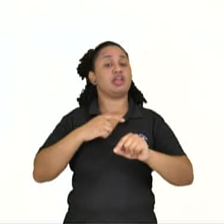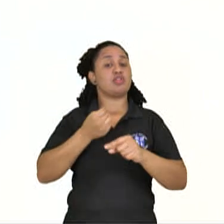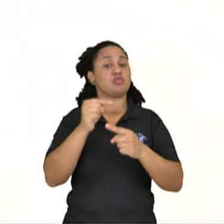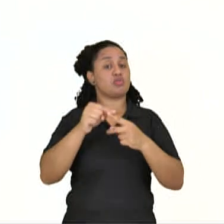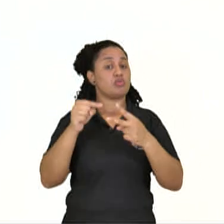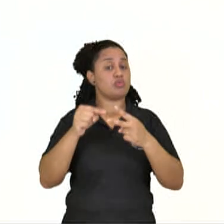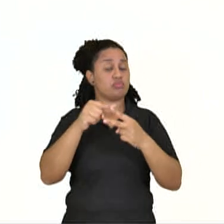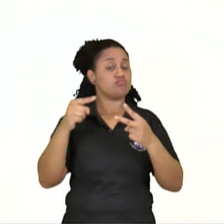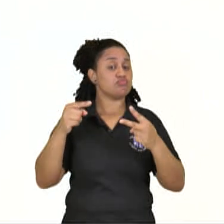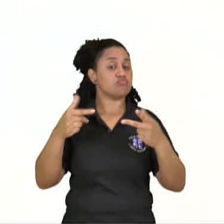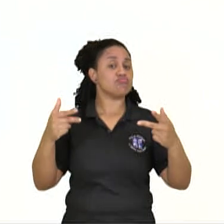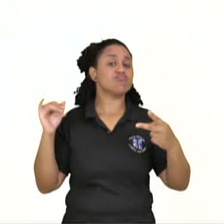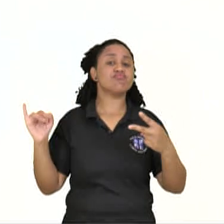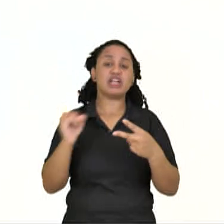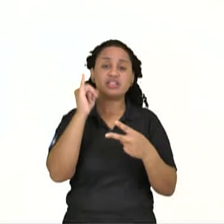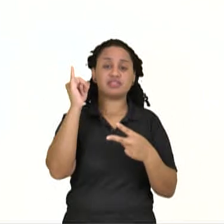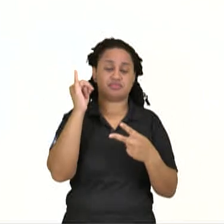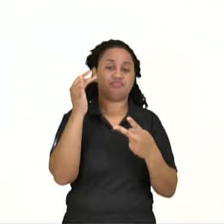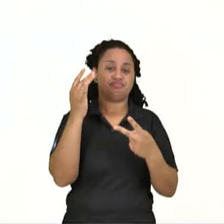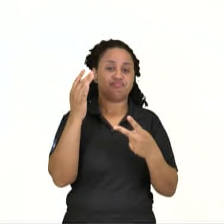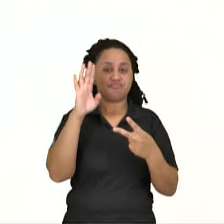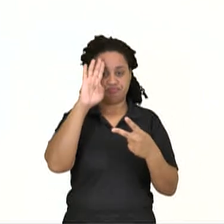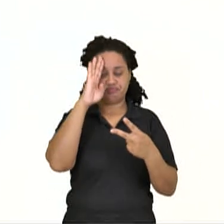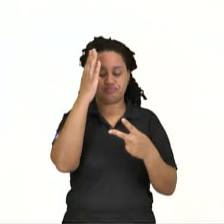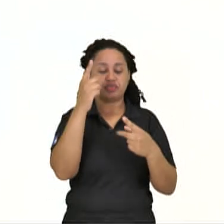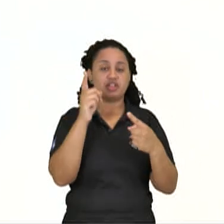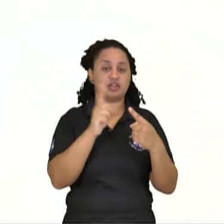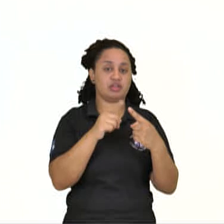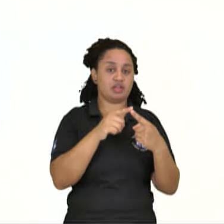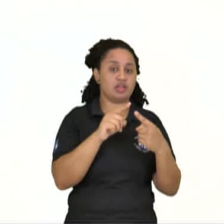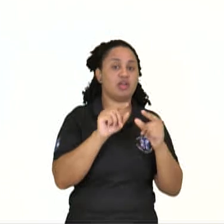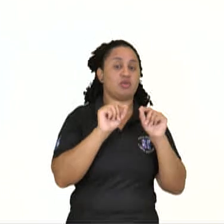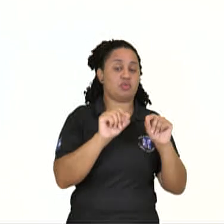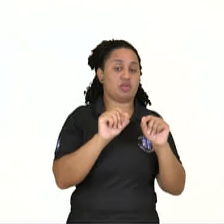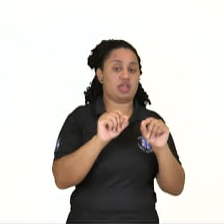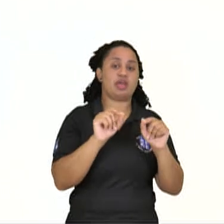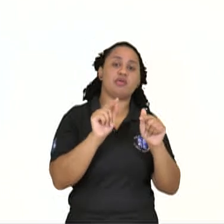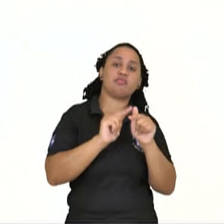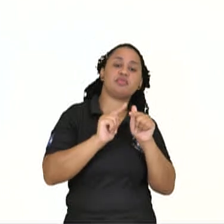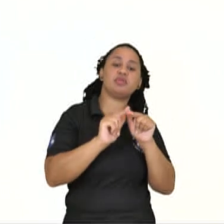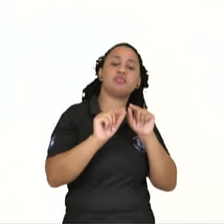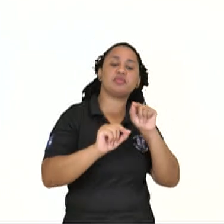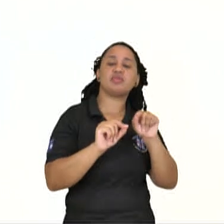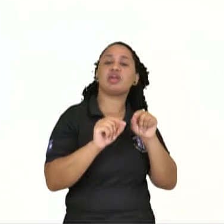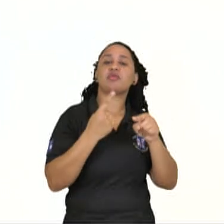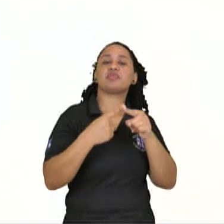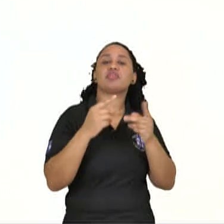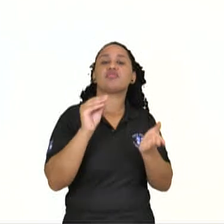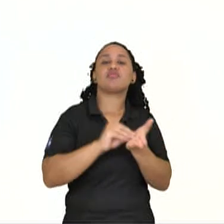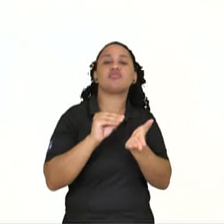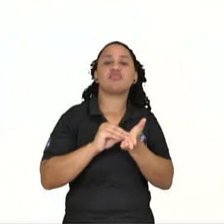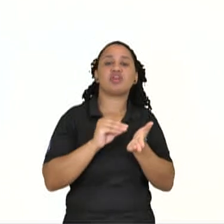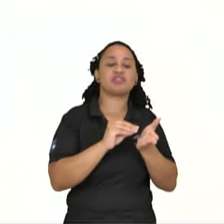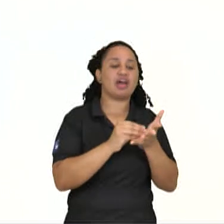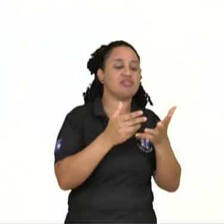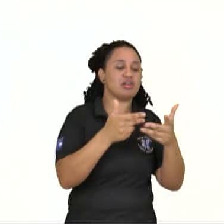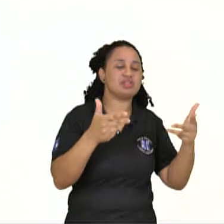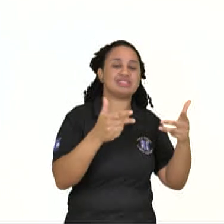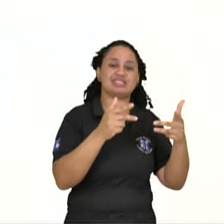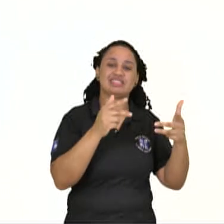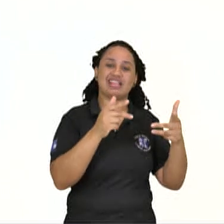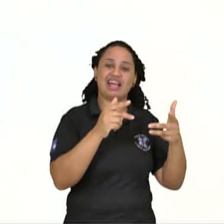passaram pelas paredes das pirâmides lá do Egito. E aí a gente tem aqui também com os chineses, também com